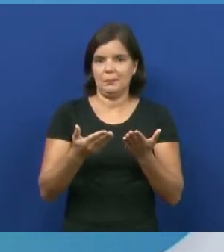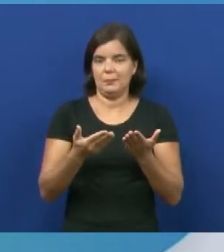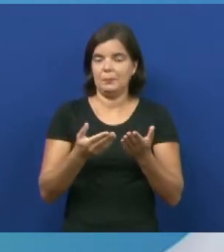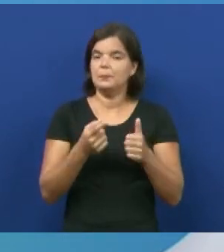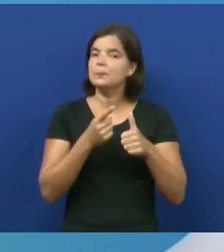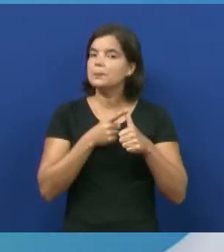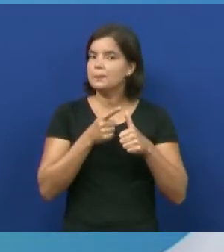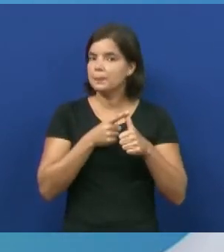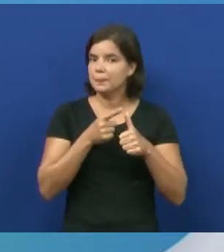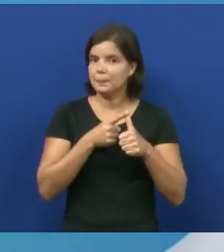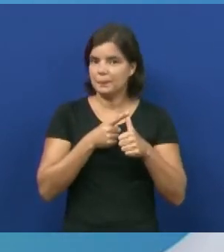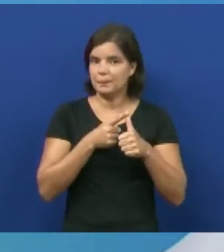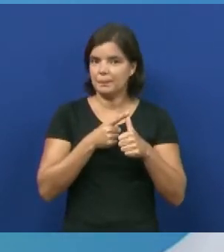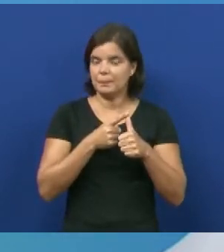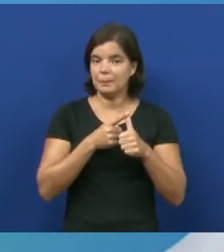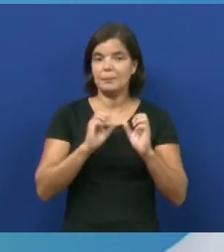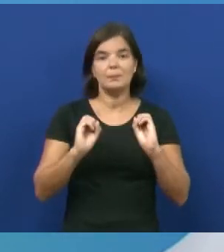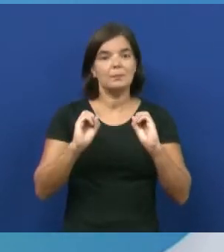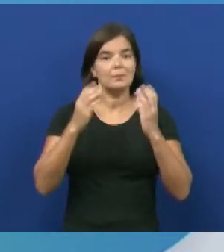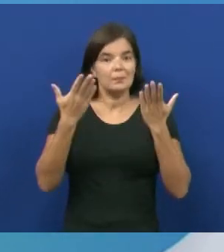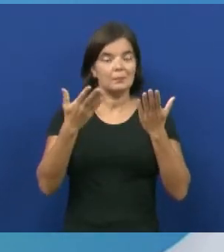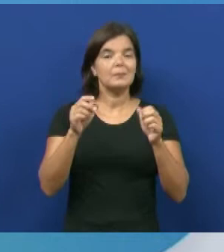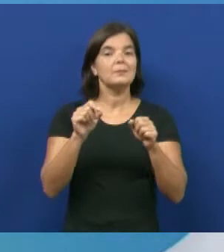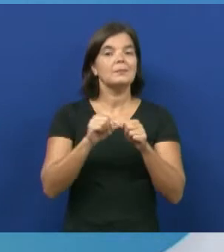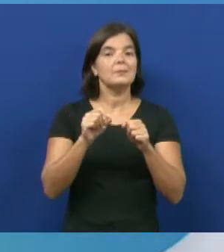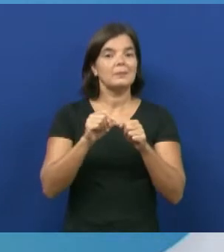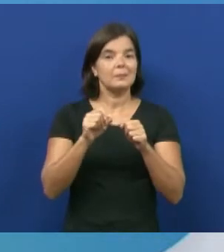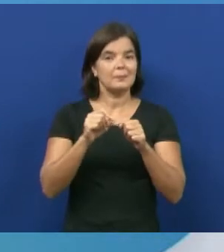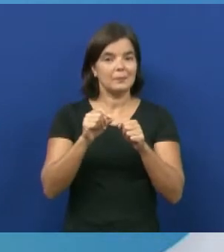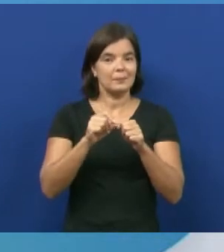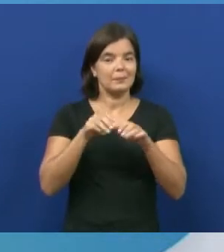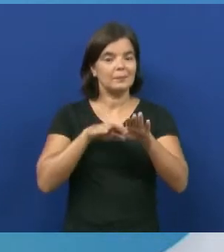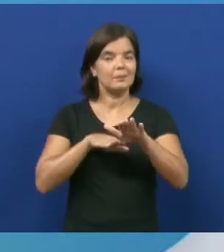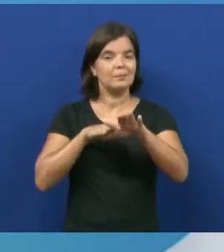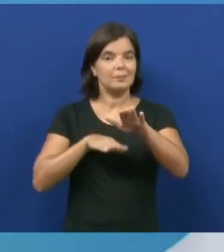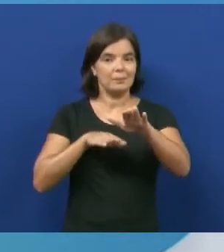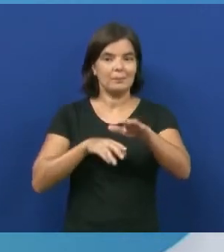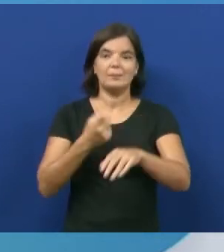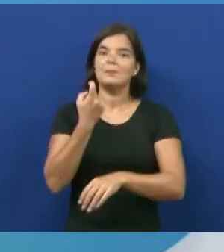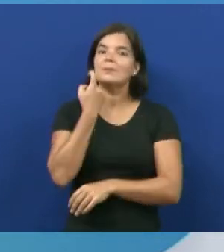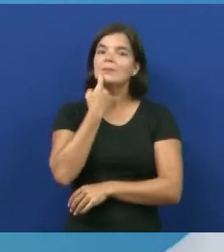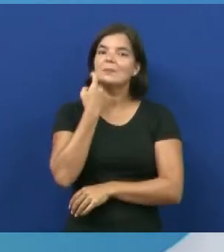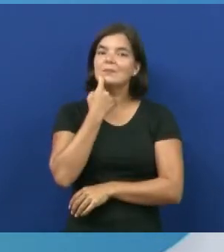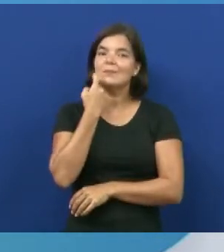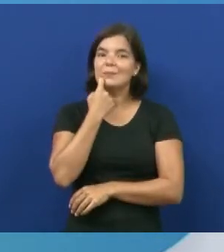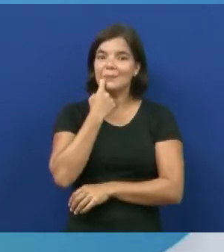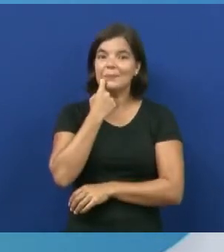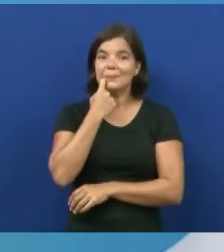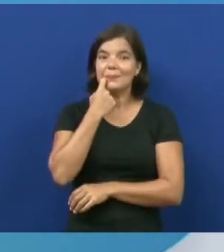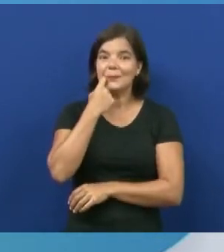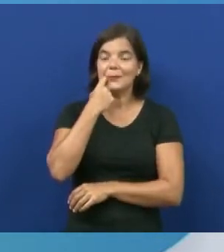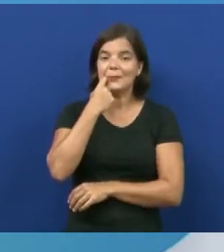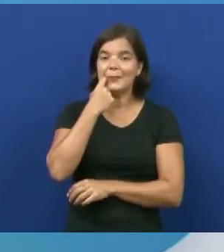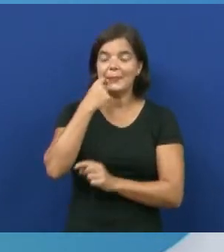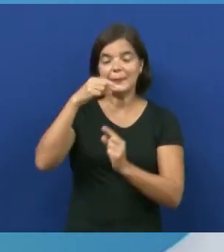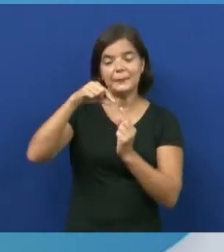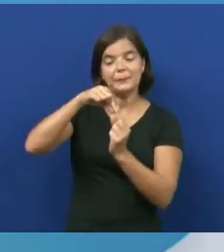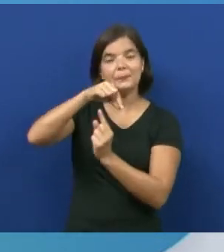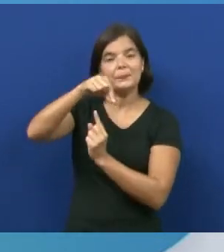citar uma. A festa que nós fazemos nas procissões da Sexta-feira Santa. Te lembra alguma